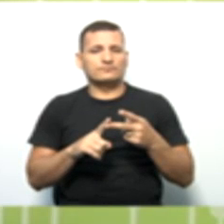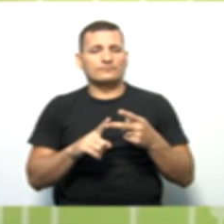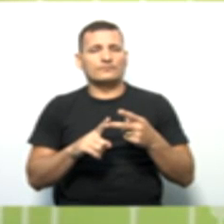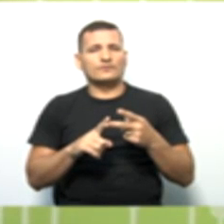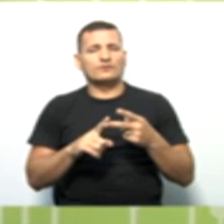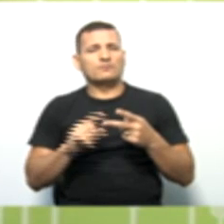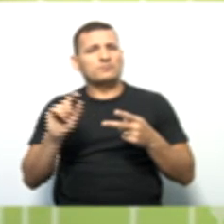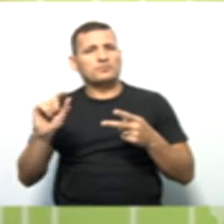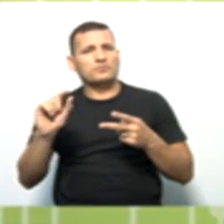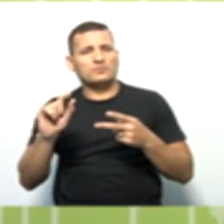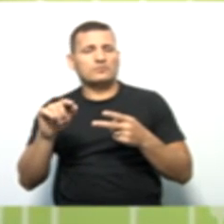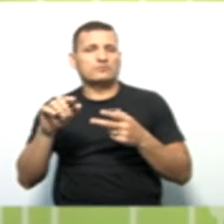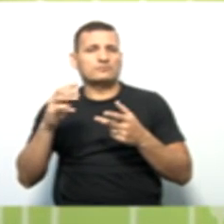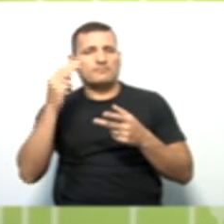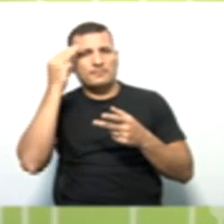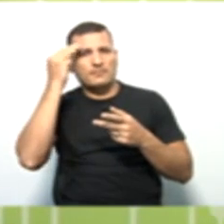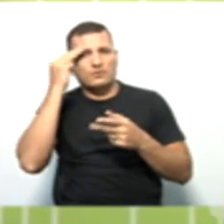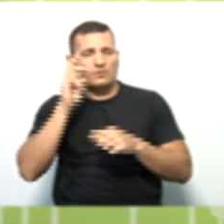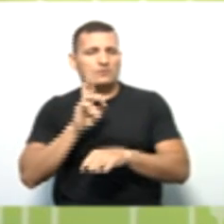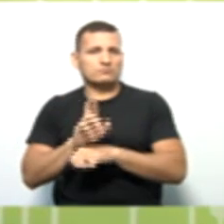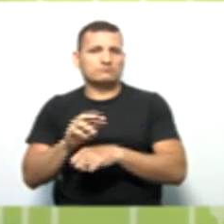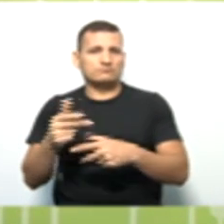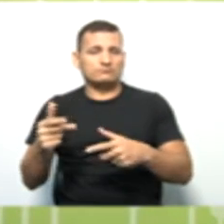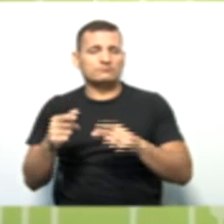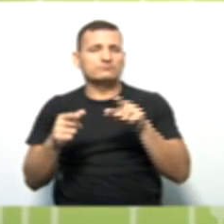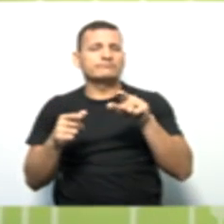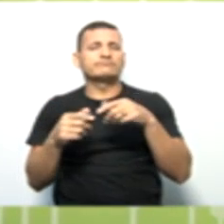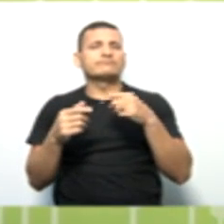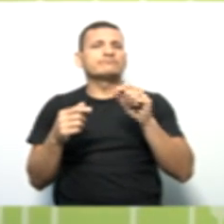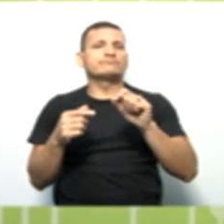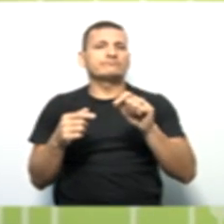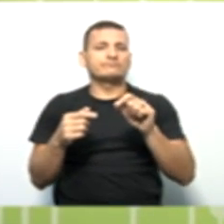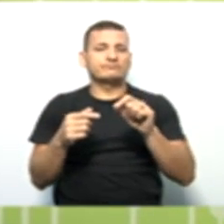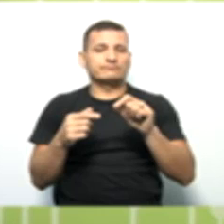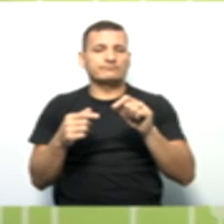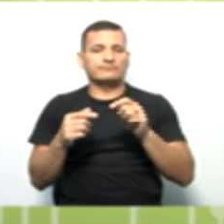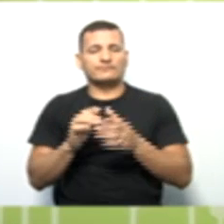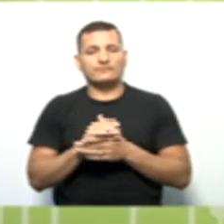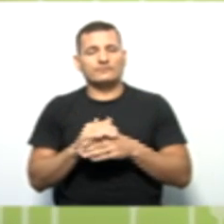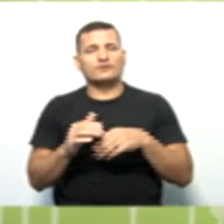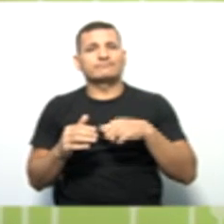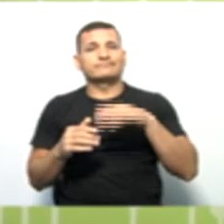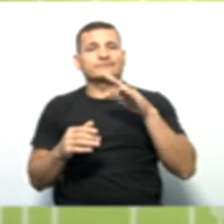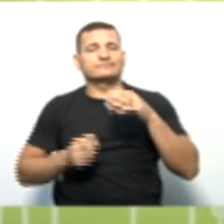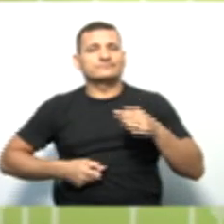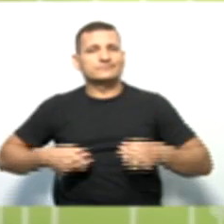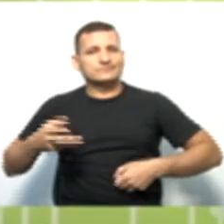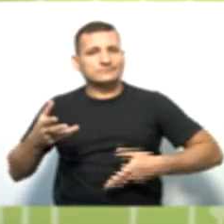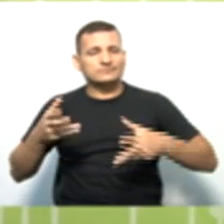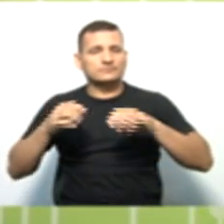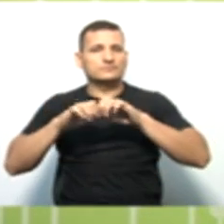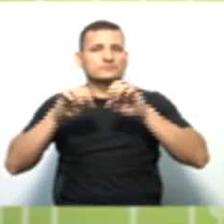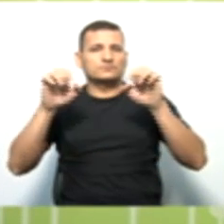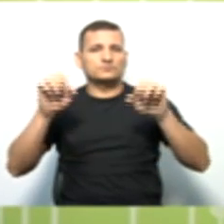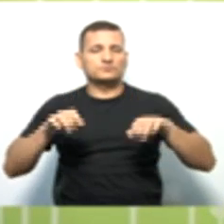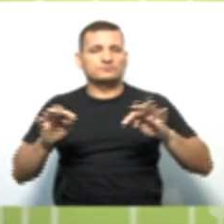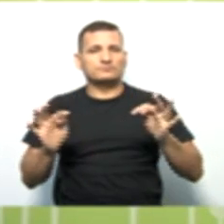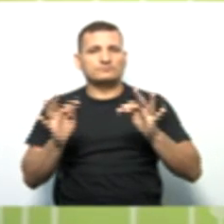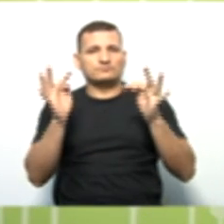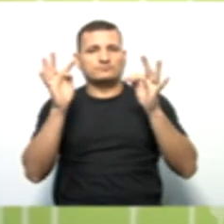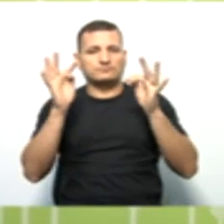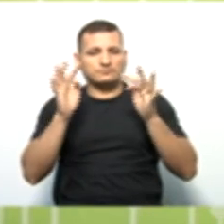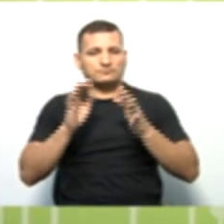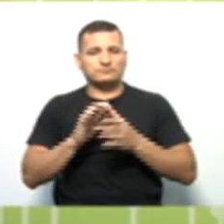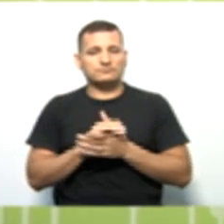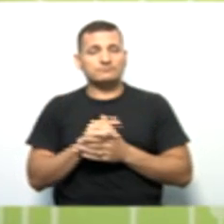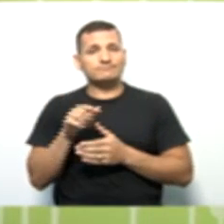menos recursos de máquina, você vai estar o quê? Você vai ter que estar cada vez mais gastando em infraestrutura de tecnologia da